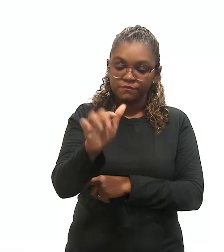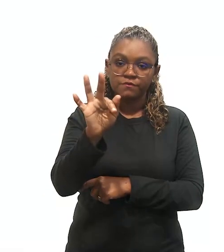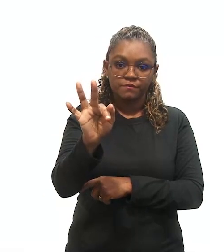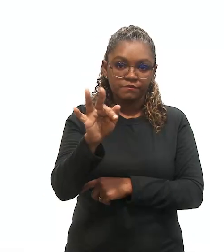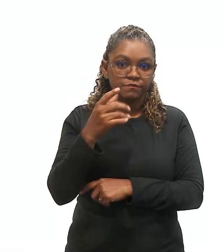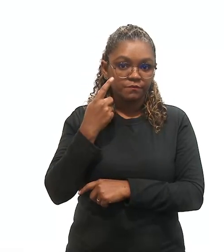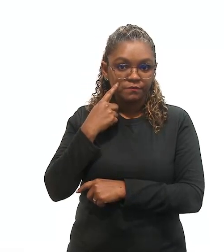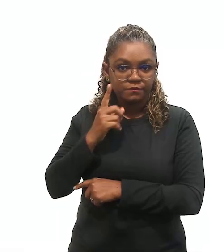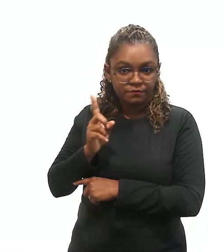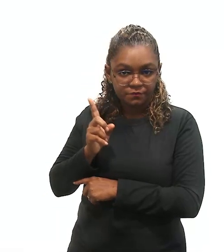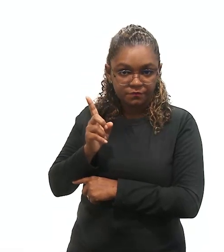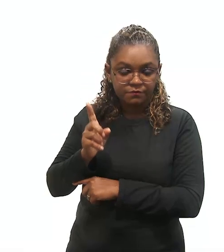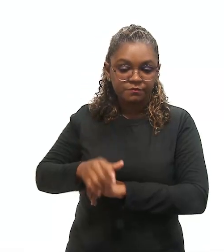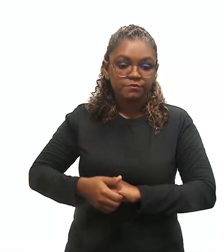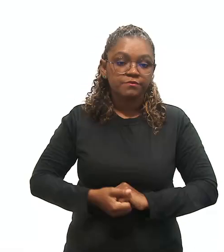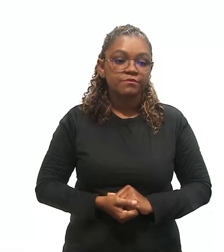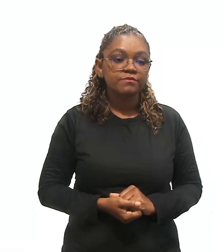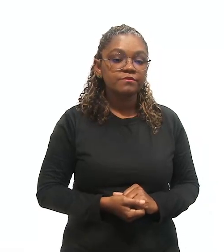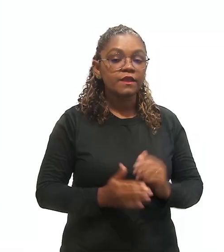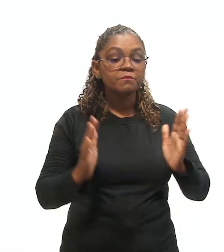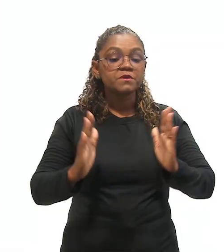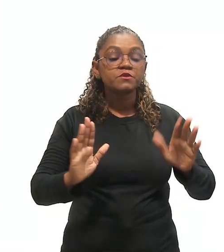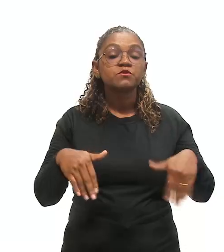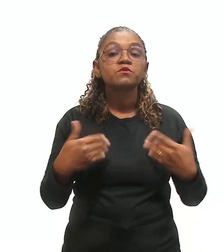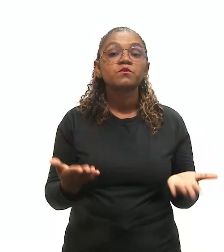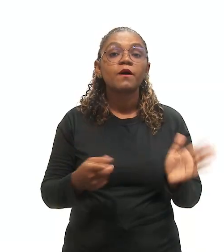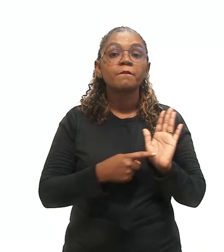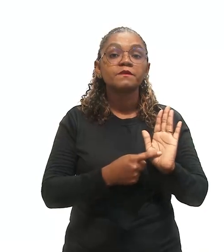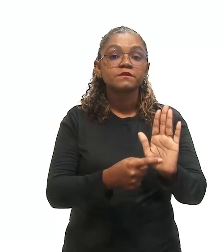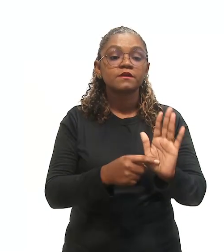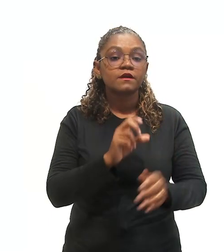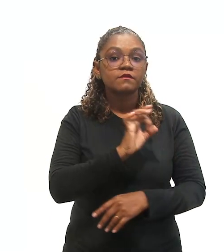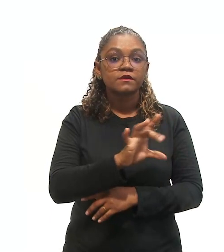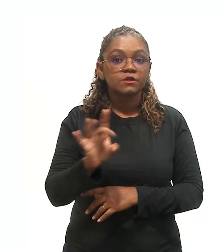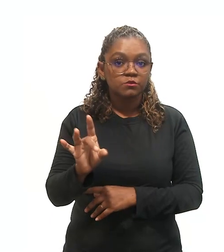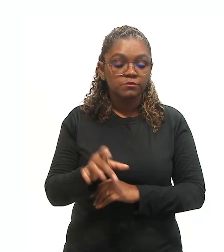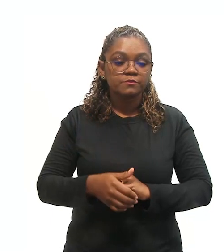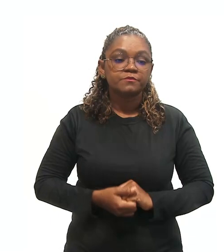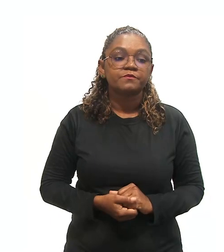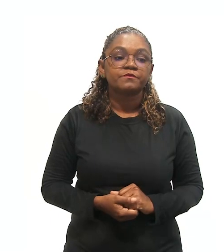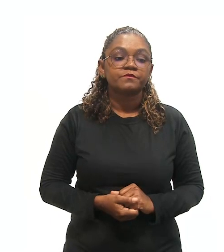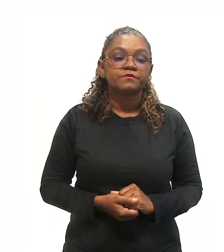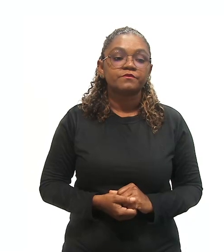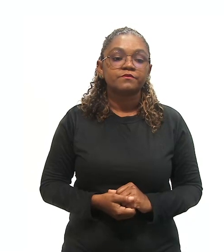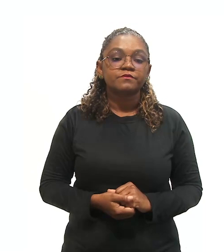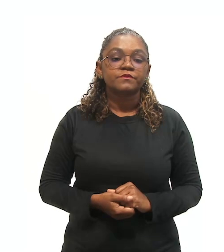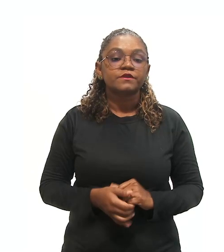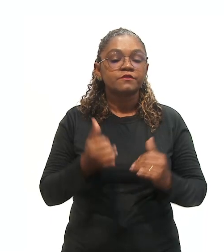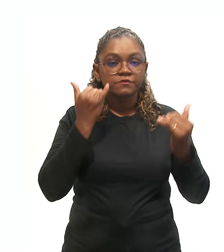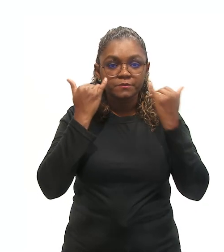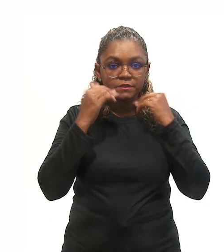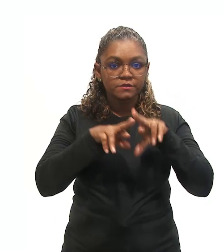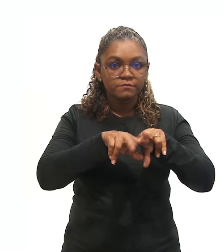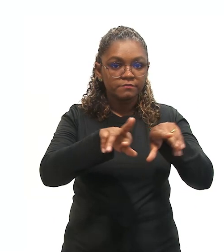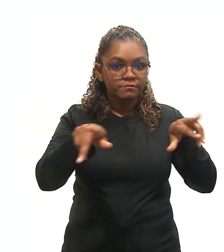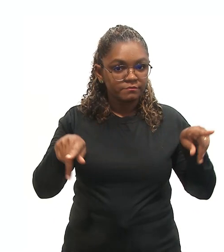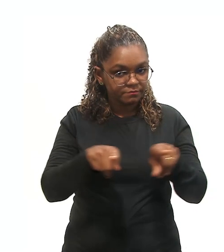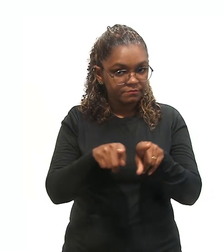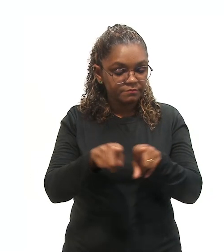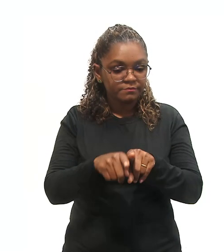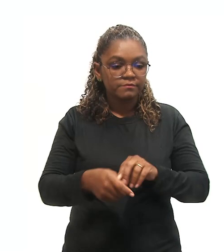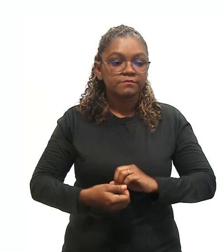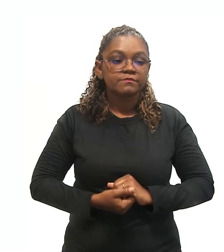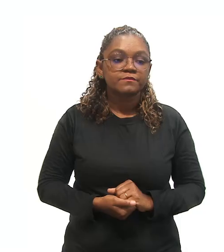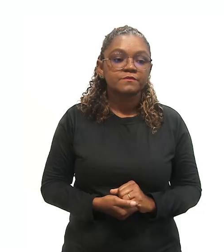Vamos lá ver a periodicidade da apresentação de ambos e mais informações dos mesmos.